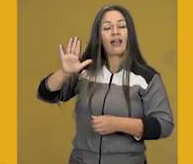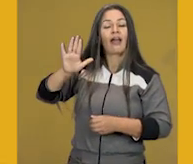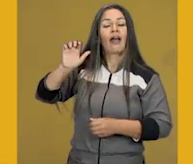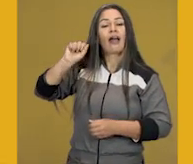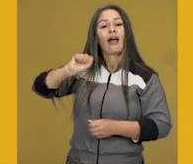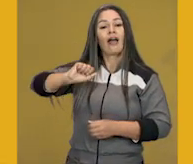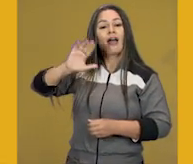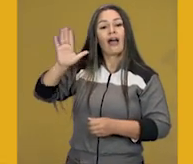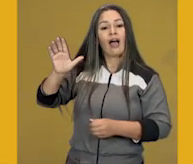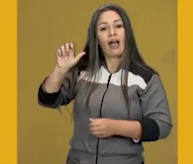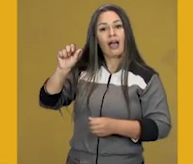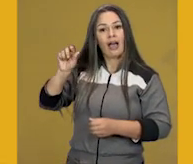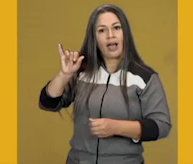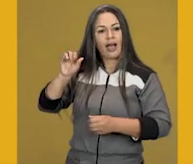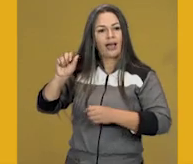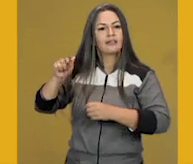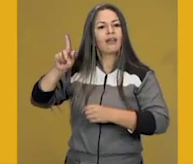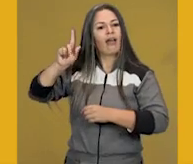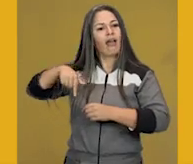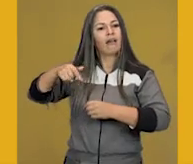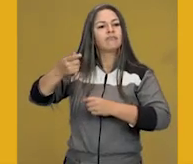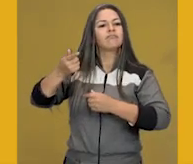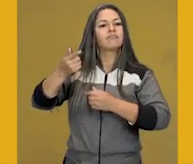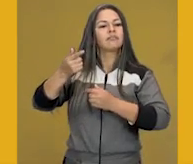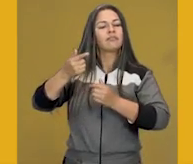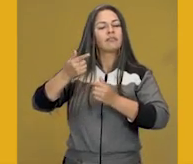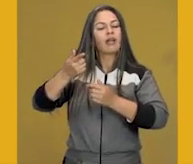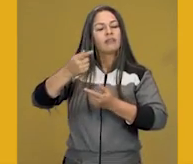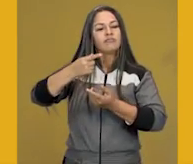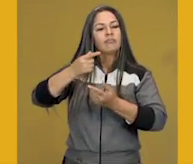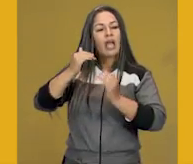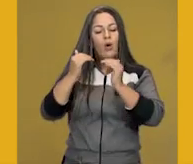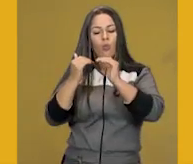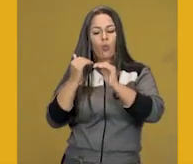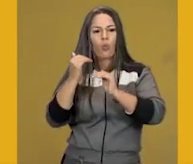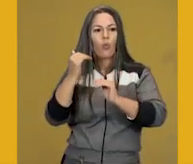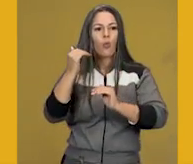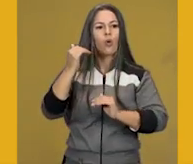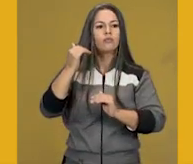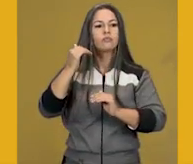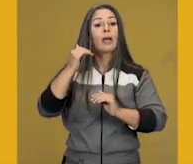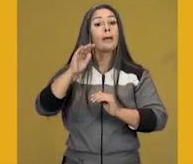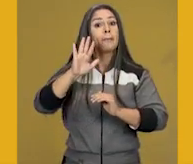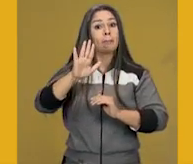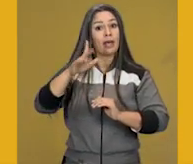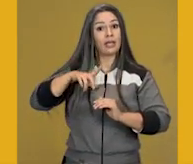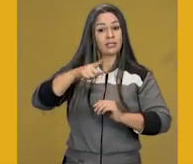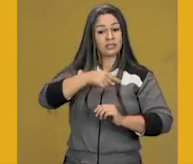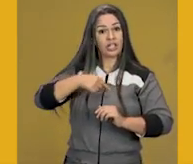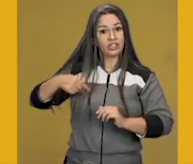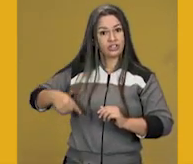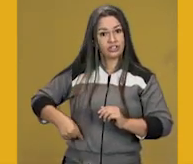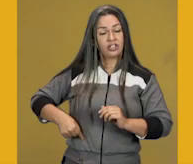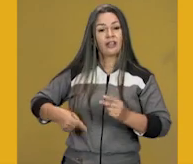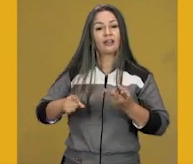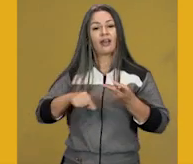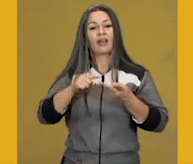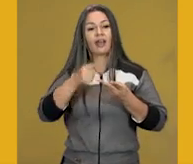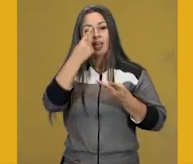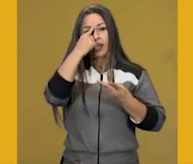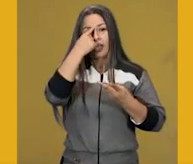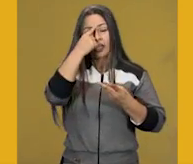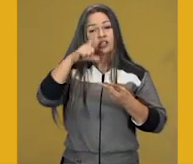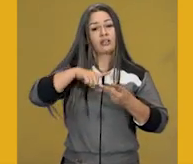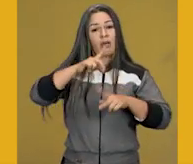Vimos também que a China e a Índia são países em franca expansão e que China e Índia são países superpopulosos, não apenas